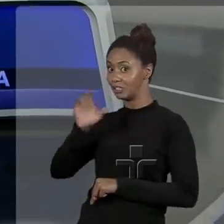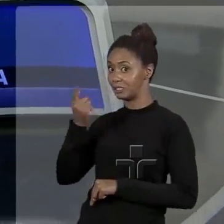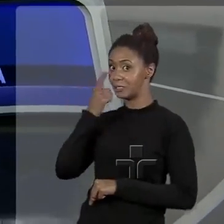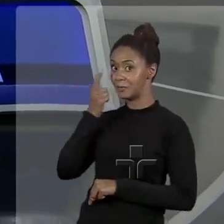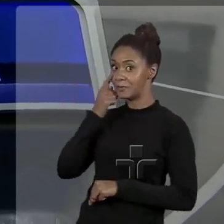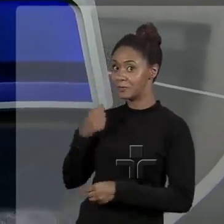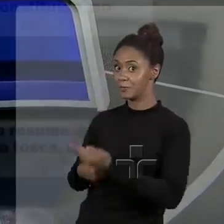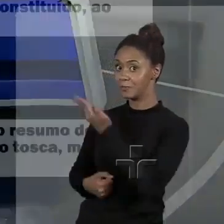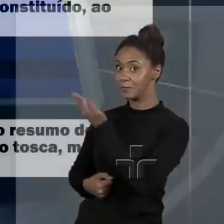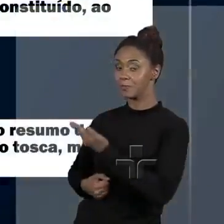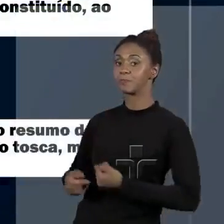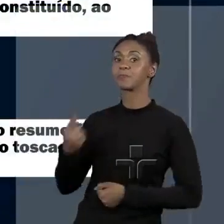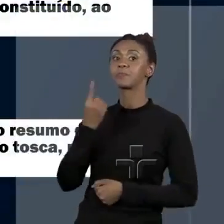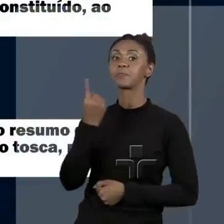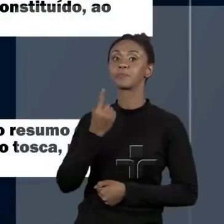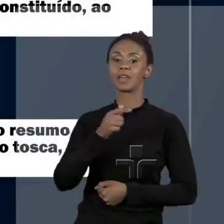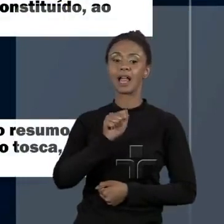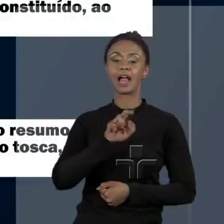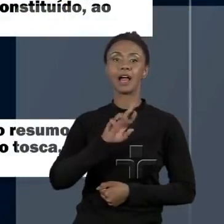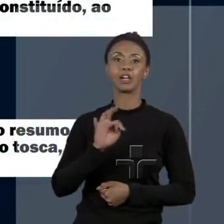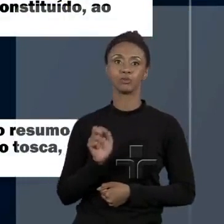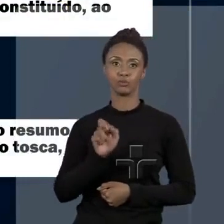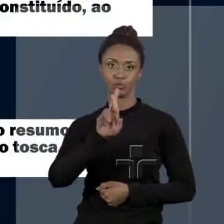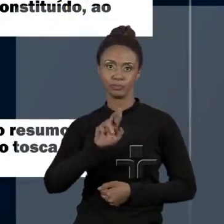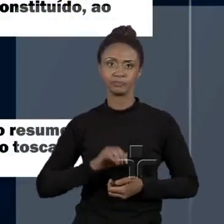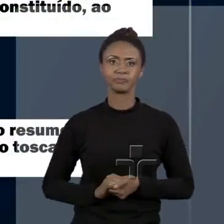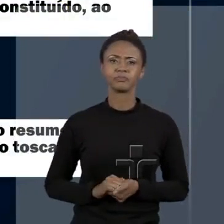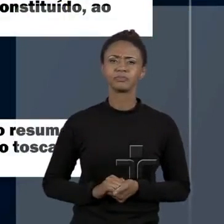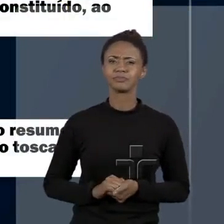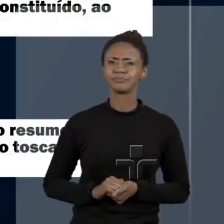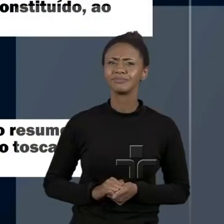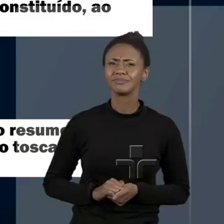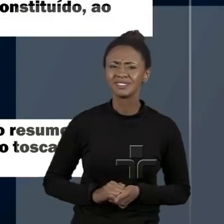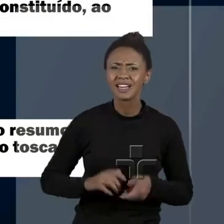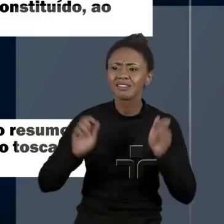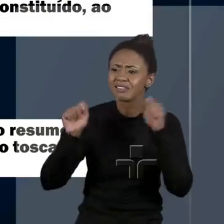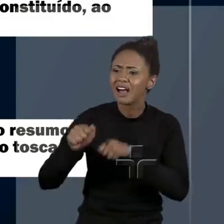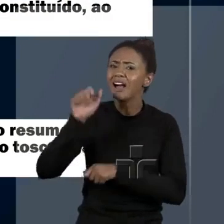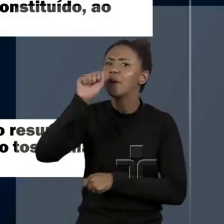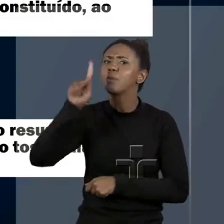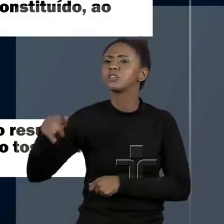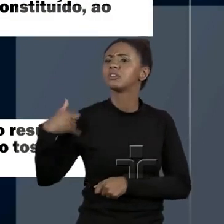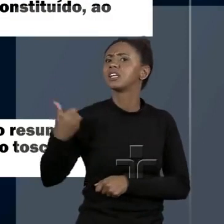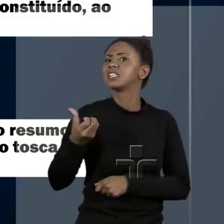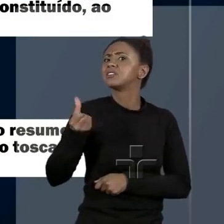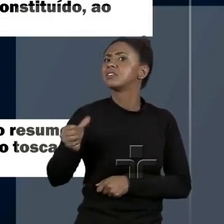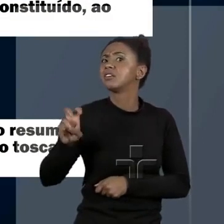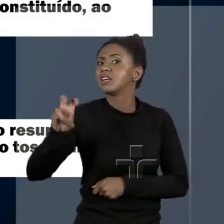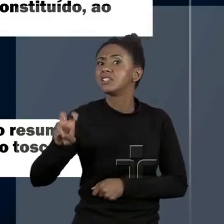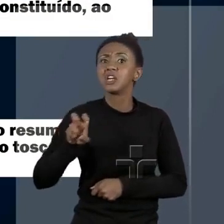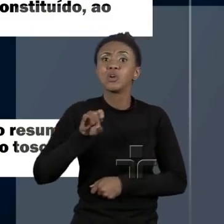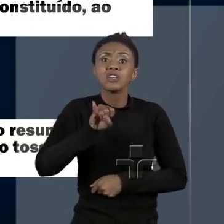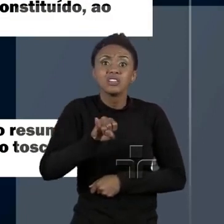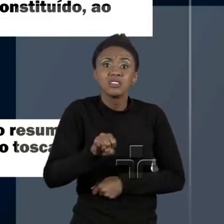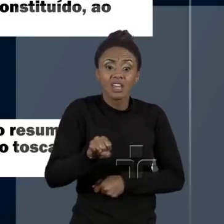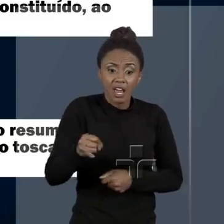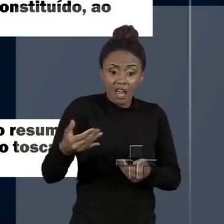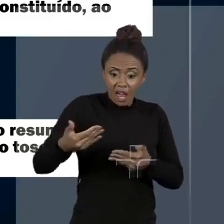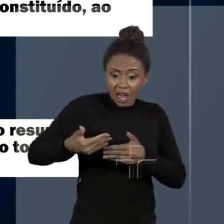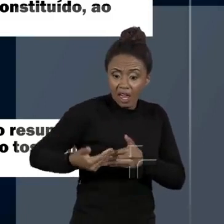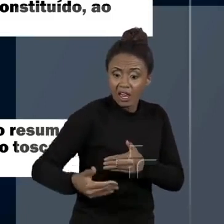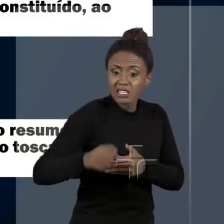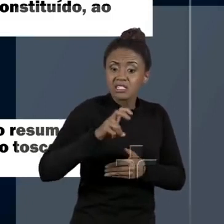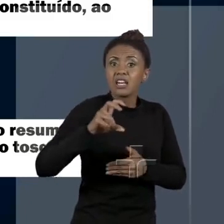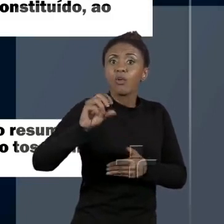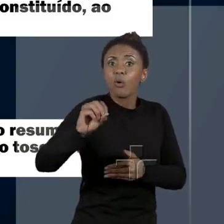Cultura. Já estão aqui. O primeiro é o Arthur. Como pode haver aposentadoria aos 65 anos se a partir dos 50